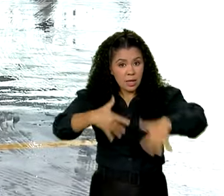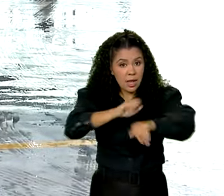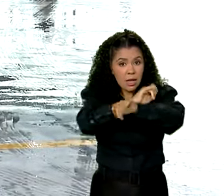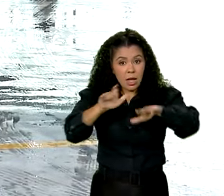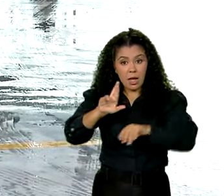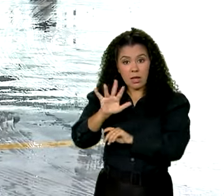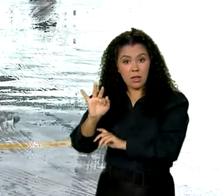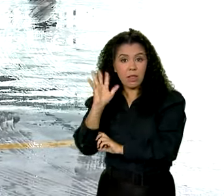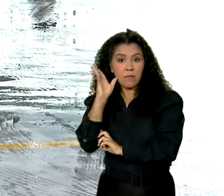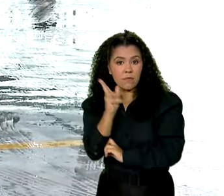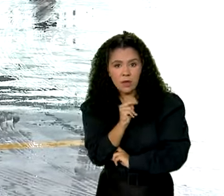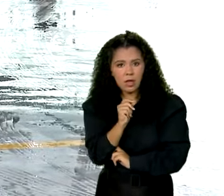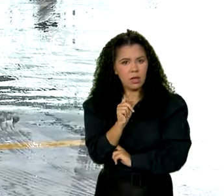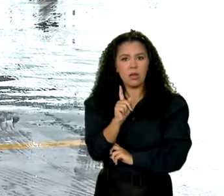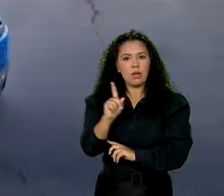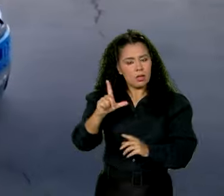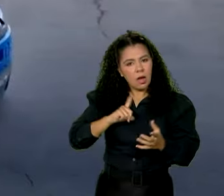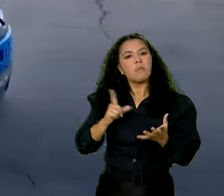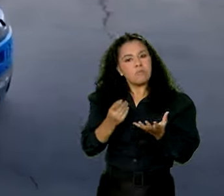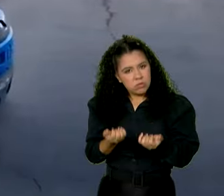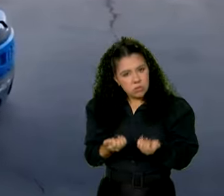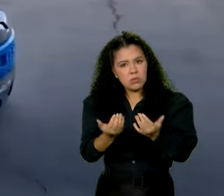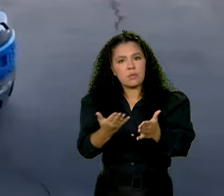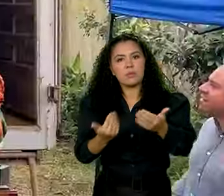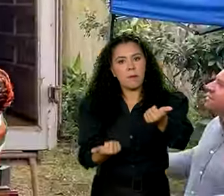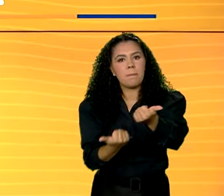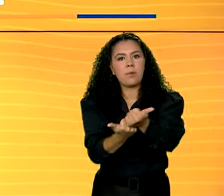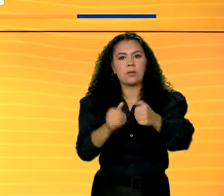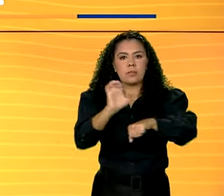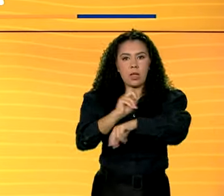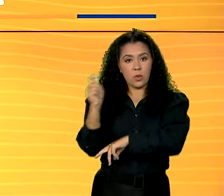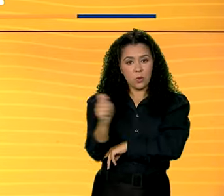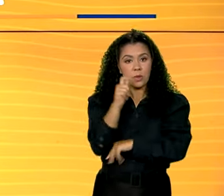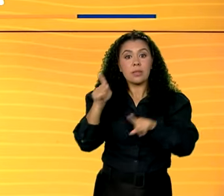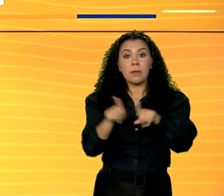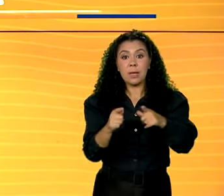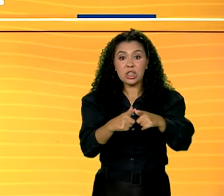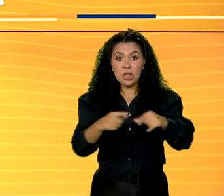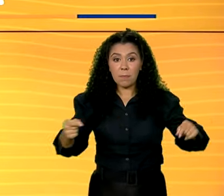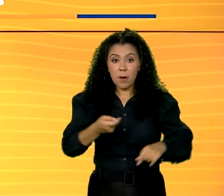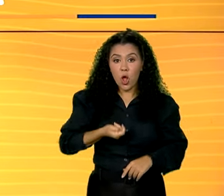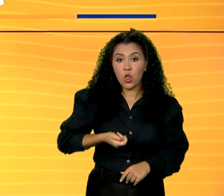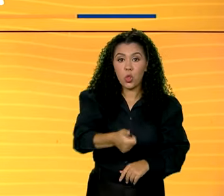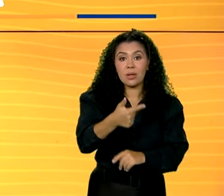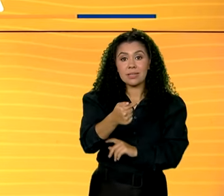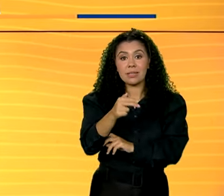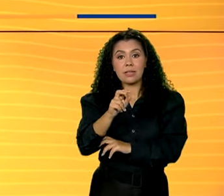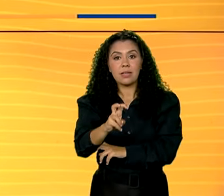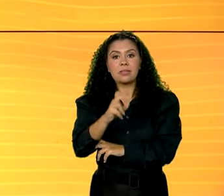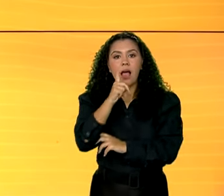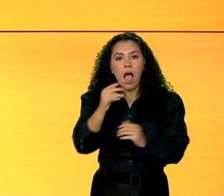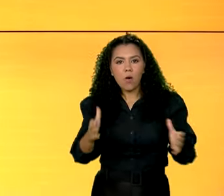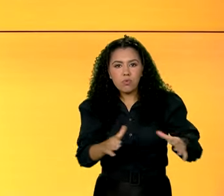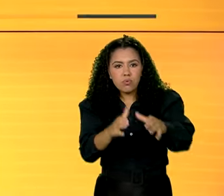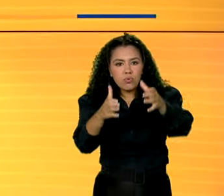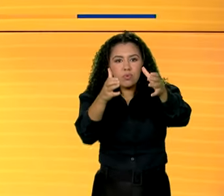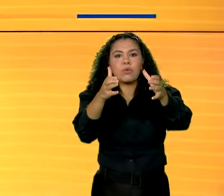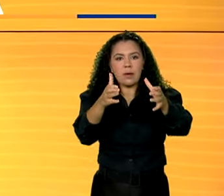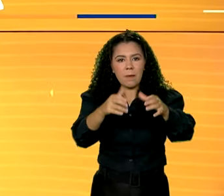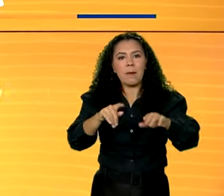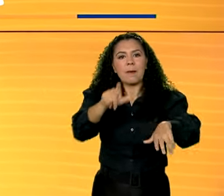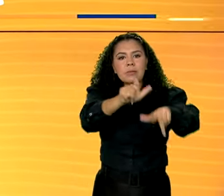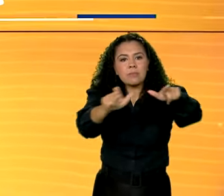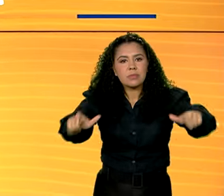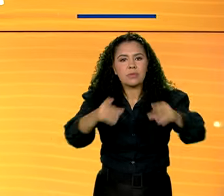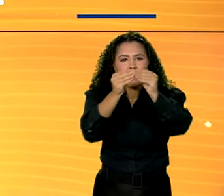Federal não apreendeu doações destinadas ao Rio Grande do Sul. E o Japão doa 75 purificadores de água para as